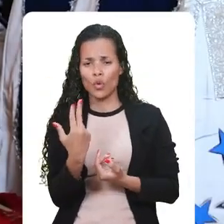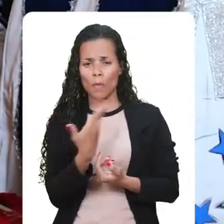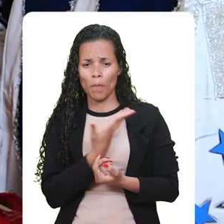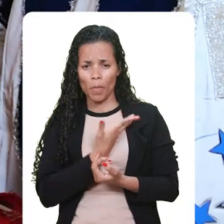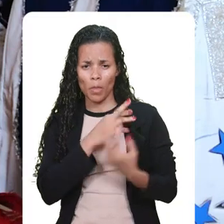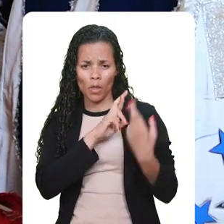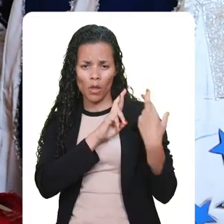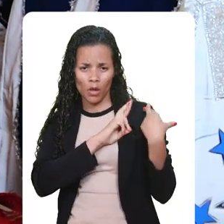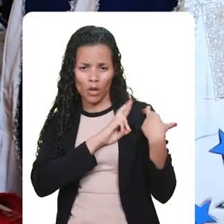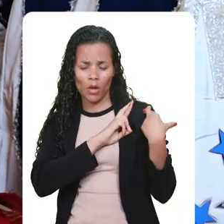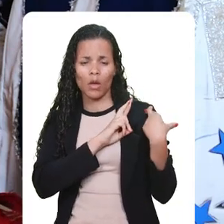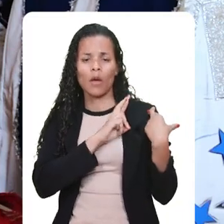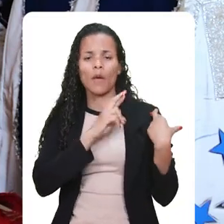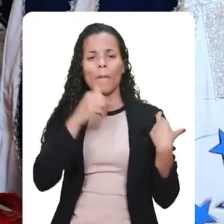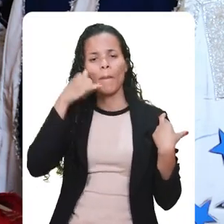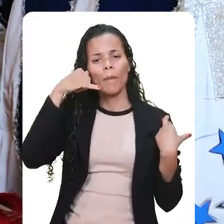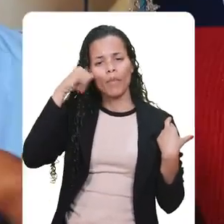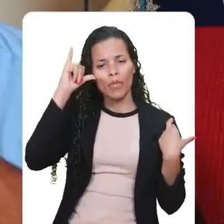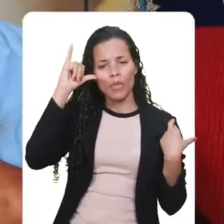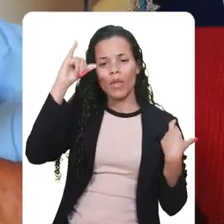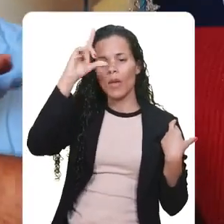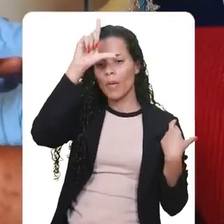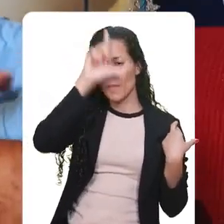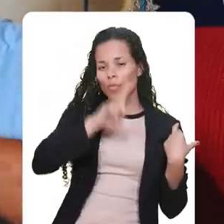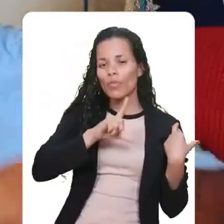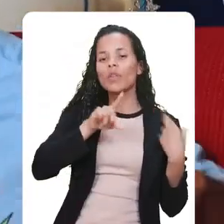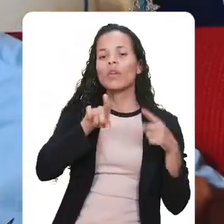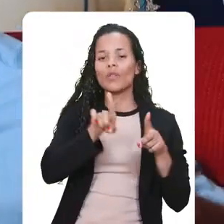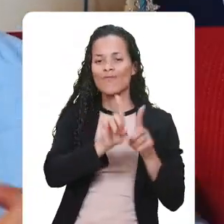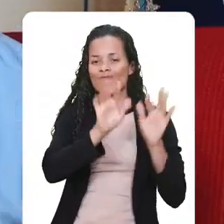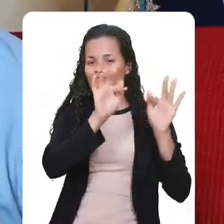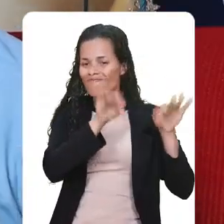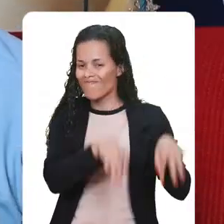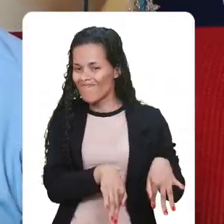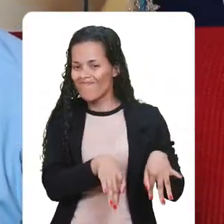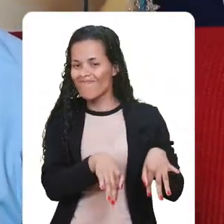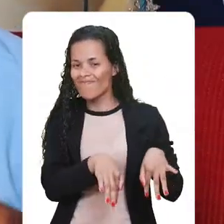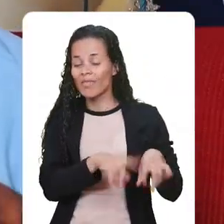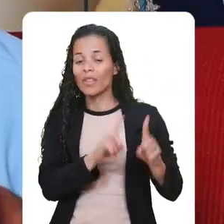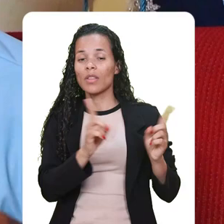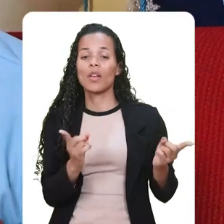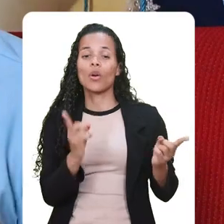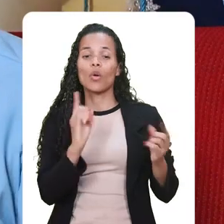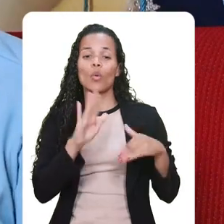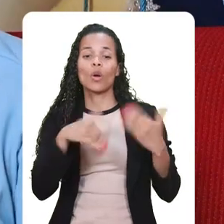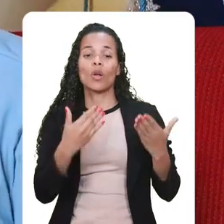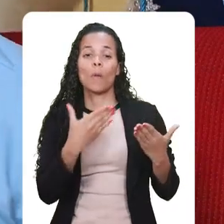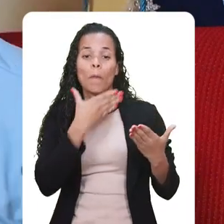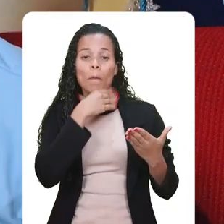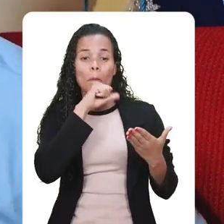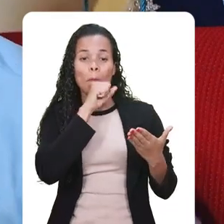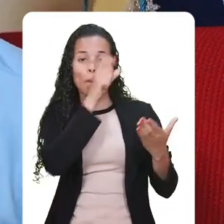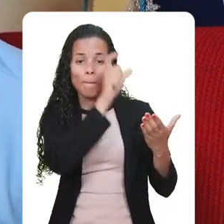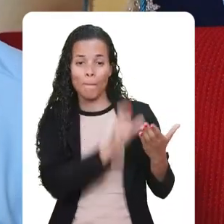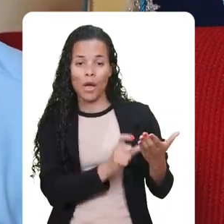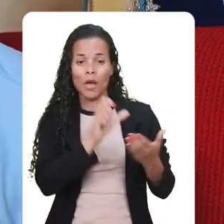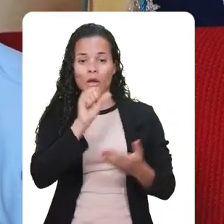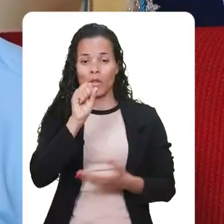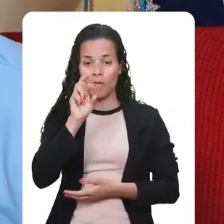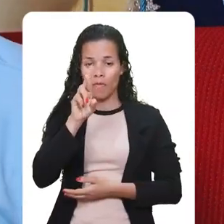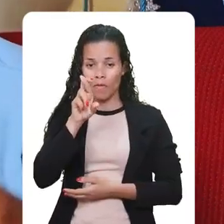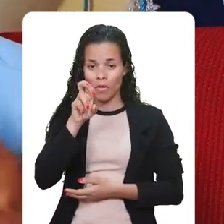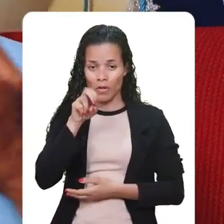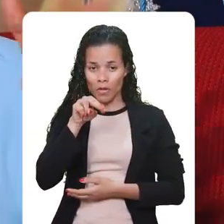dos responsáveis pela vaca malhada, teve o término da vaca. Então, foi quando o meu pai, Severino